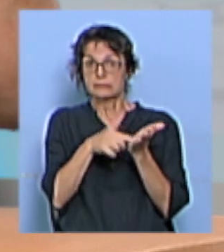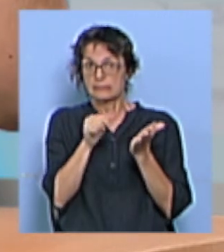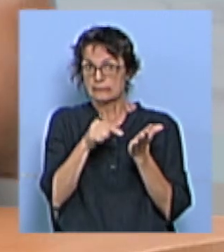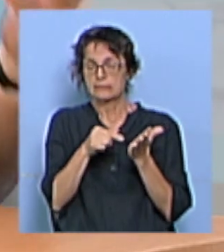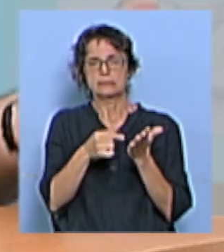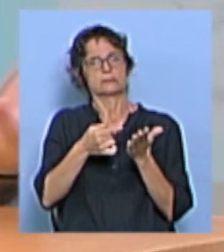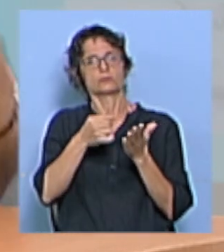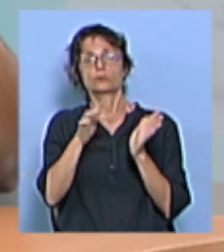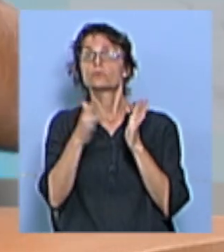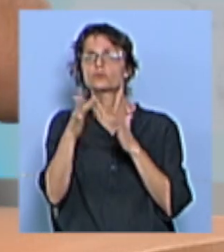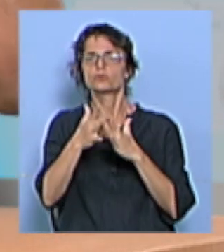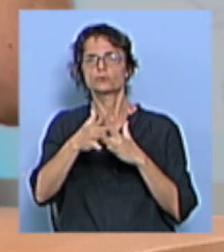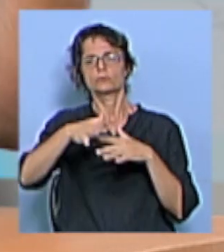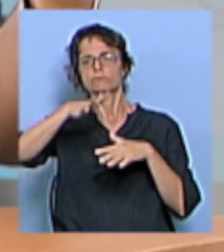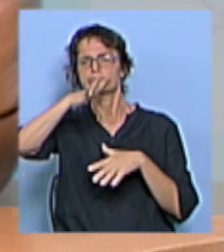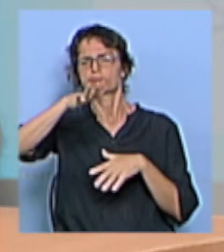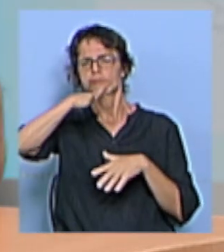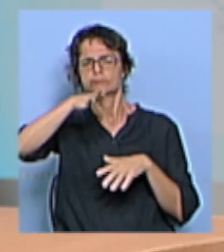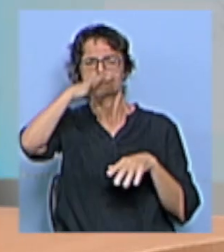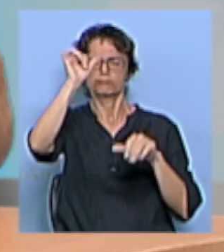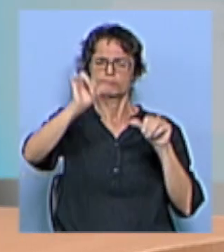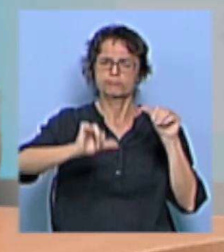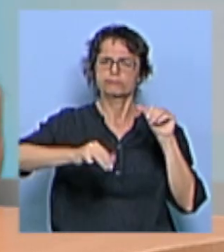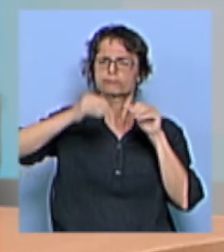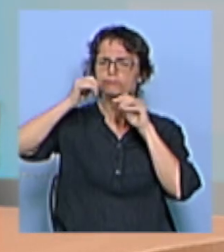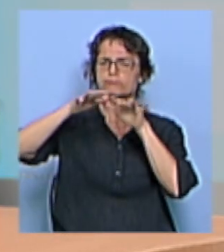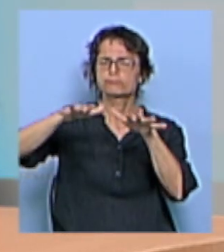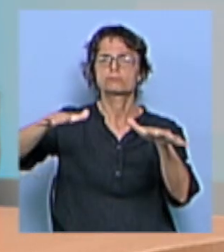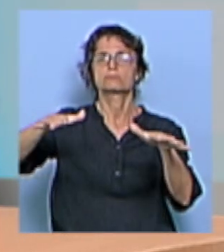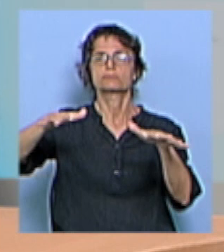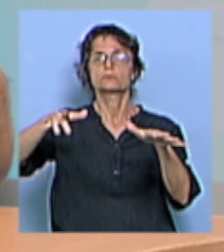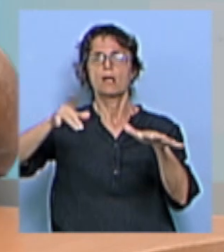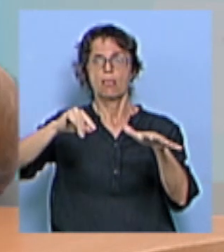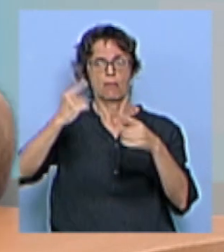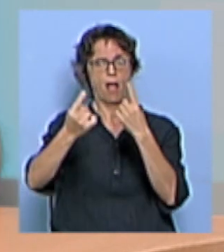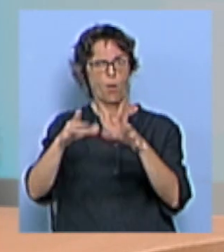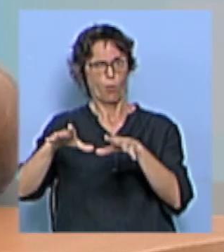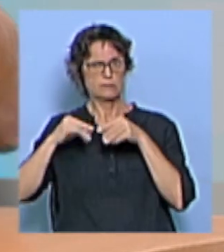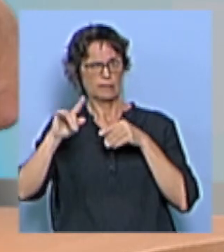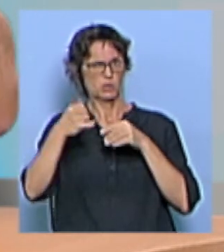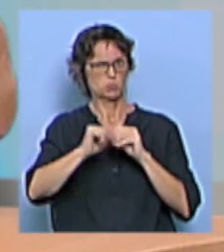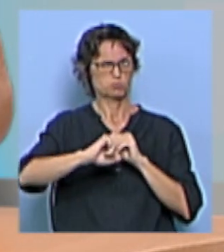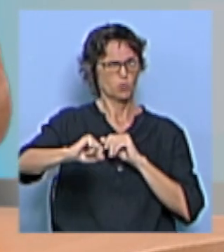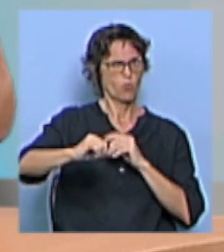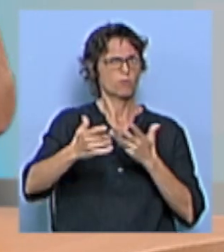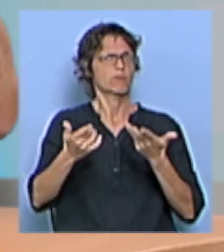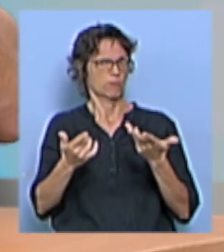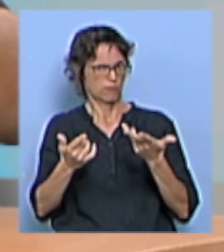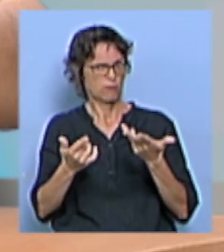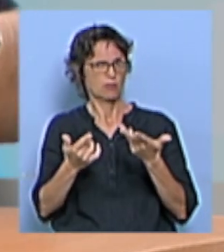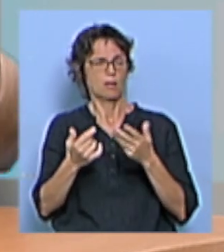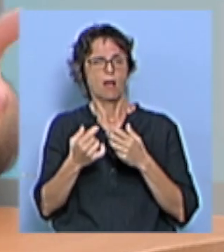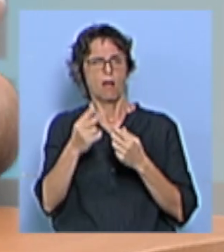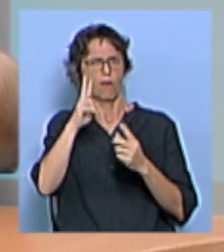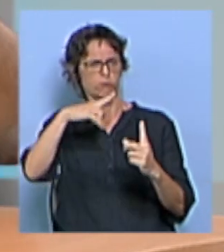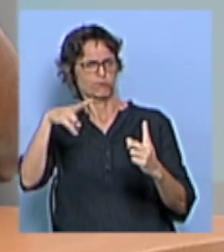tem grande aceitação, muita gente à volta dele, depois começa a haver umas oposições, primeiro da família, os seus conterrâneos,